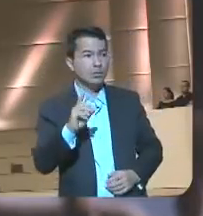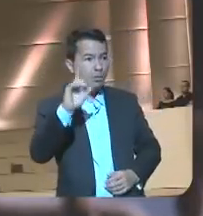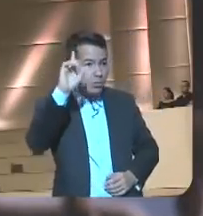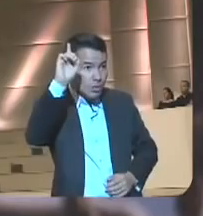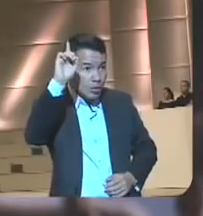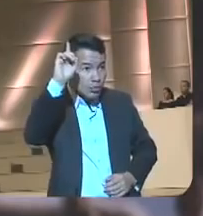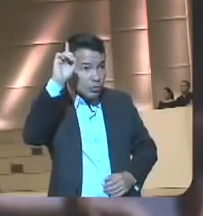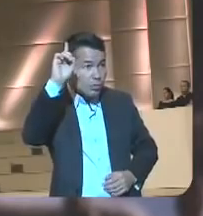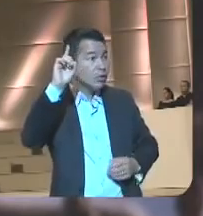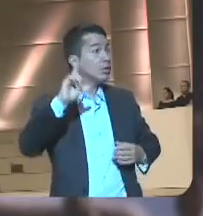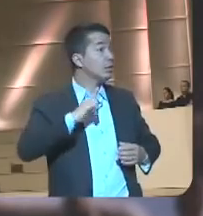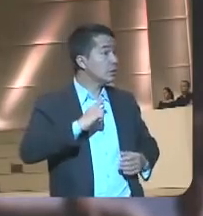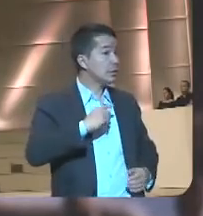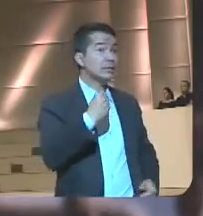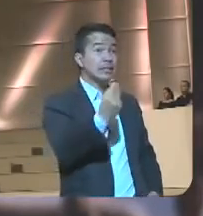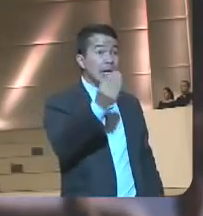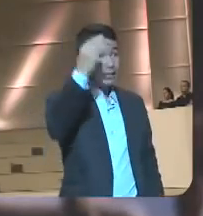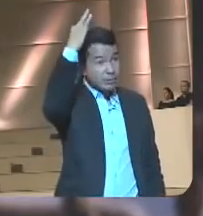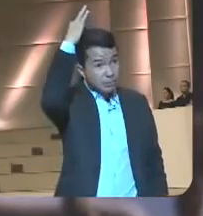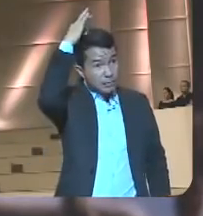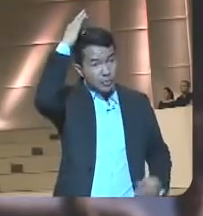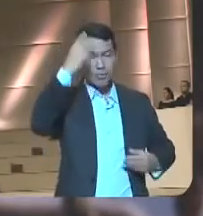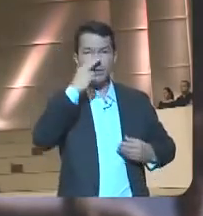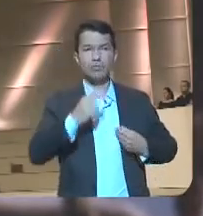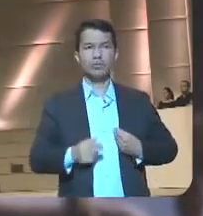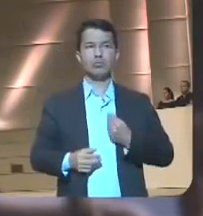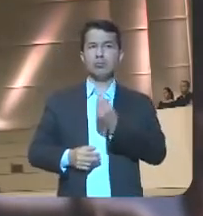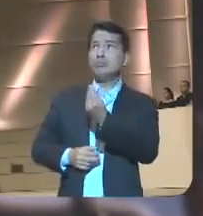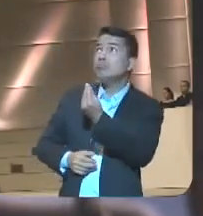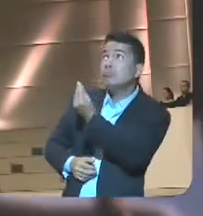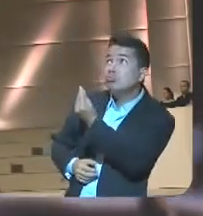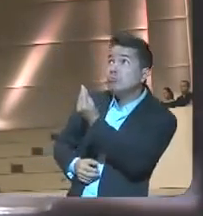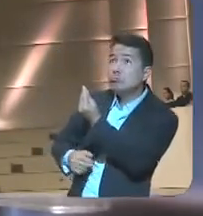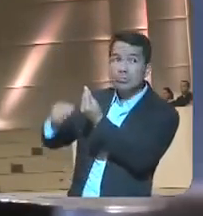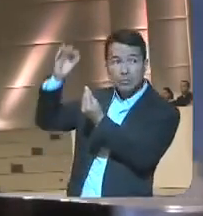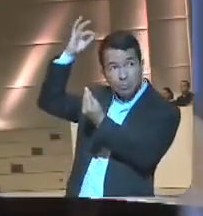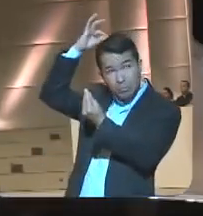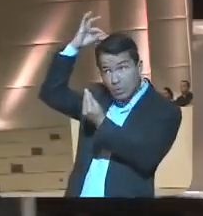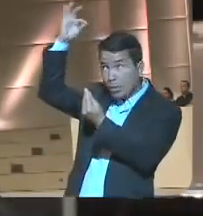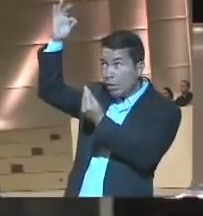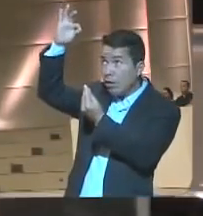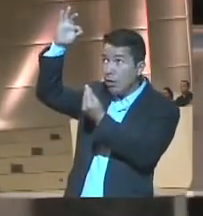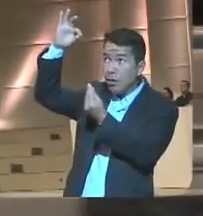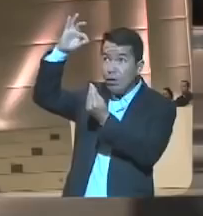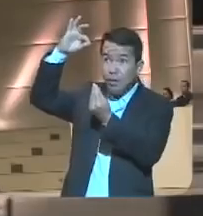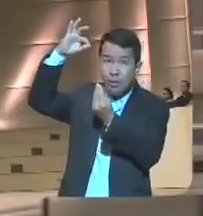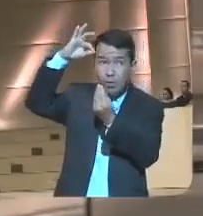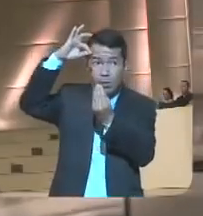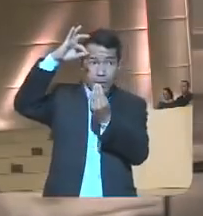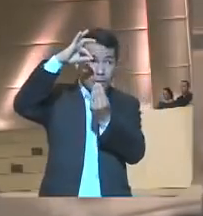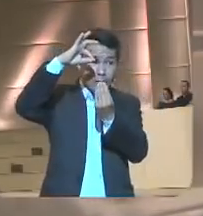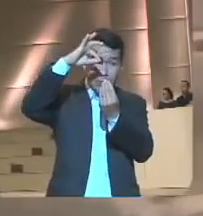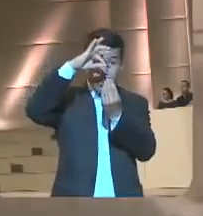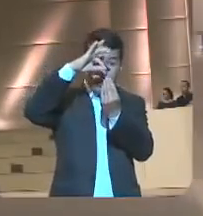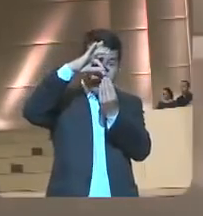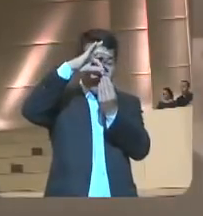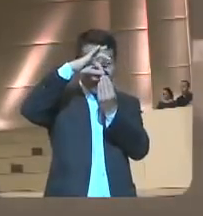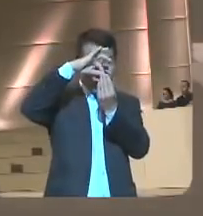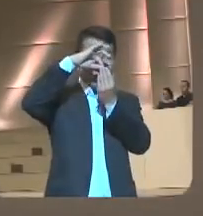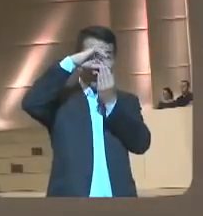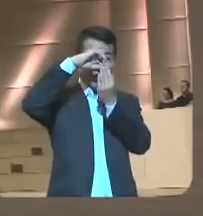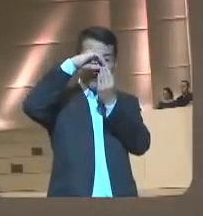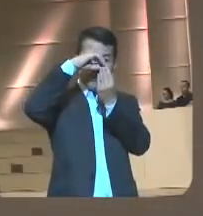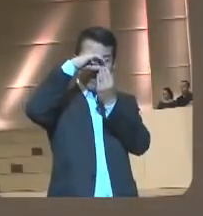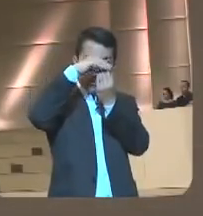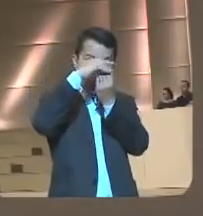a uma coisa tremenda que acontece que é um milagre de deus que acontece na nossa vida quando